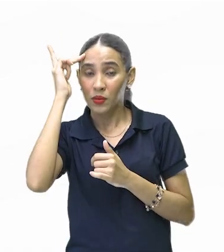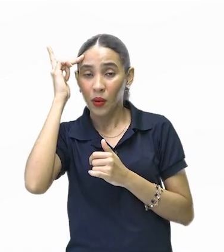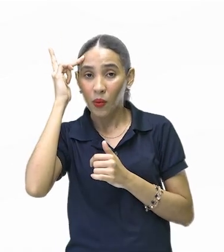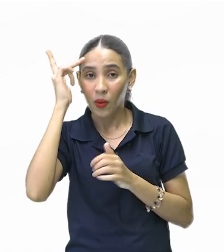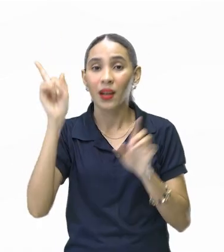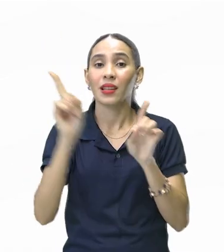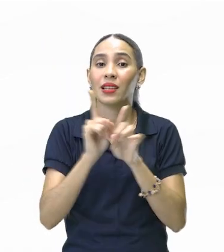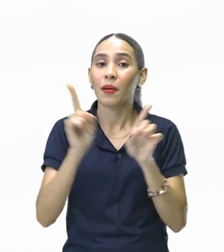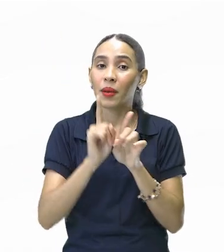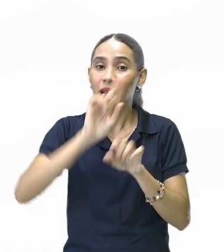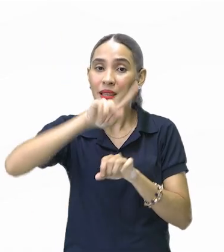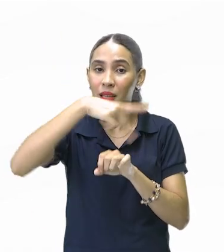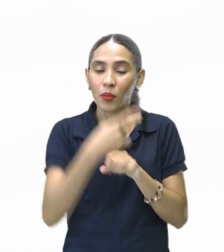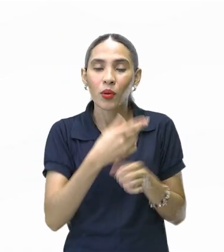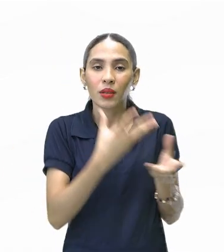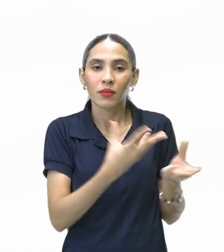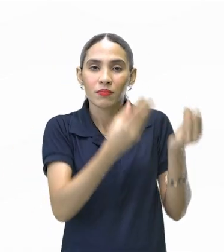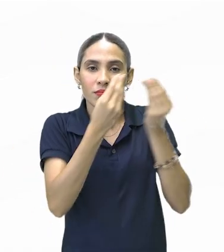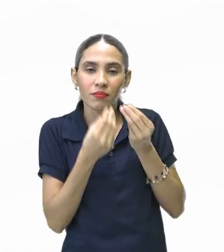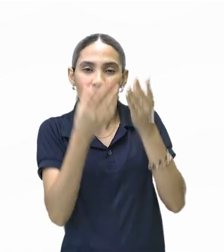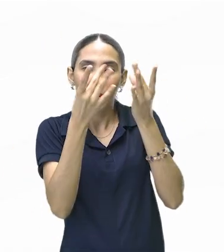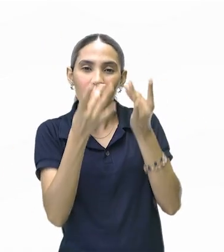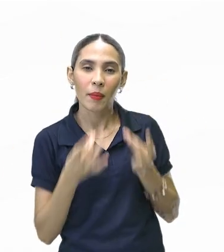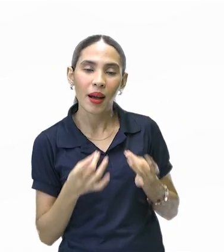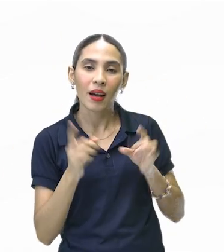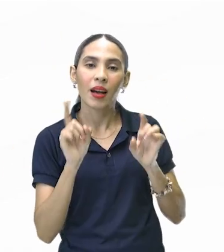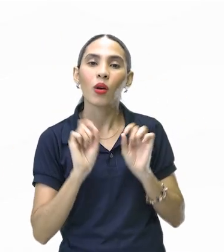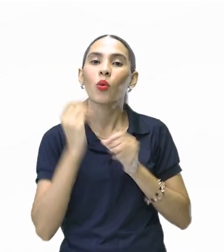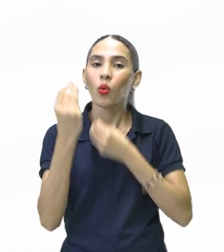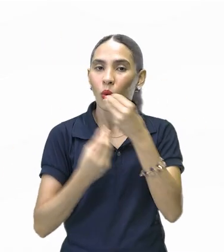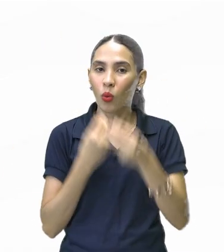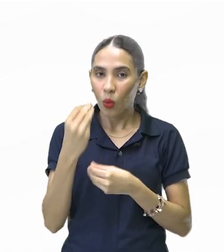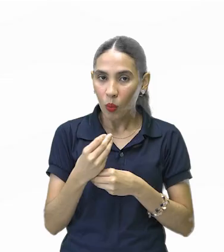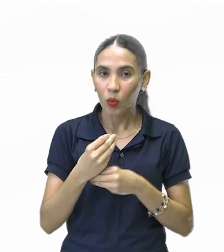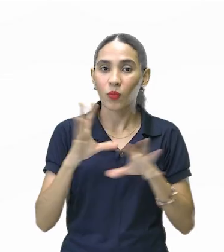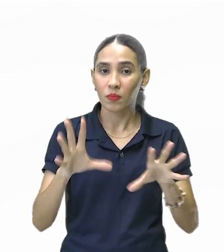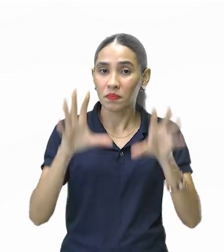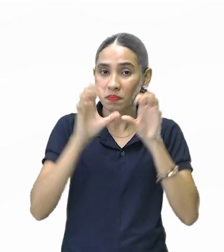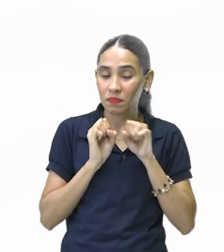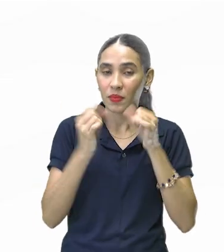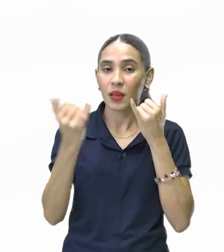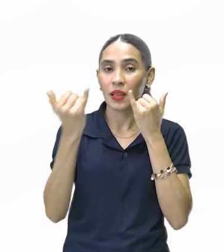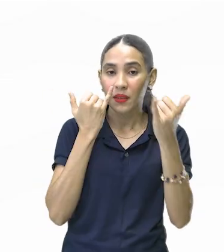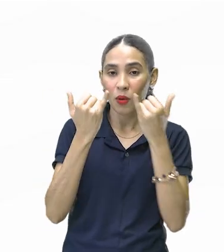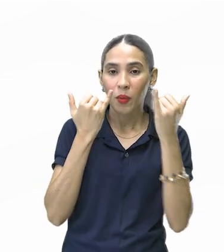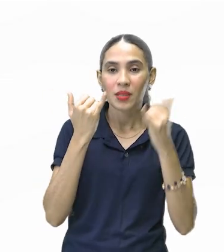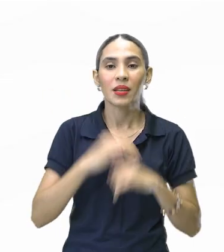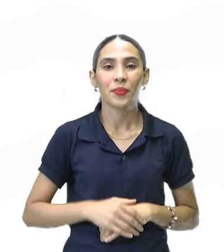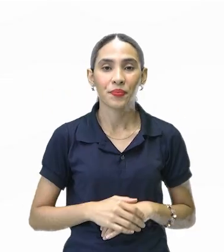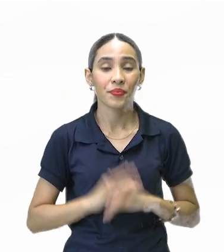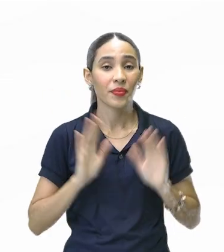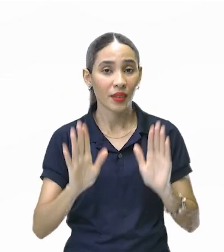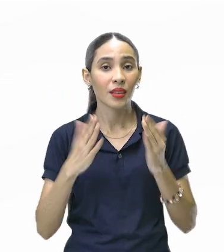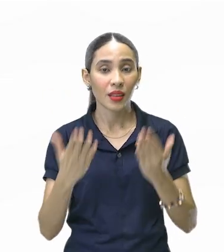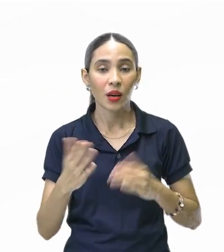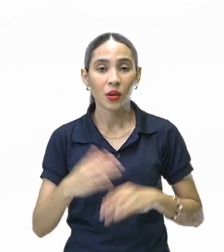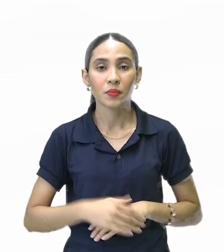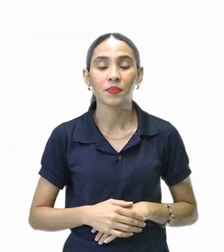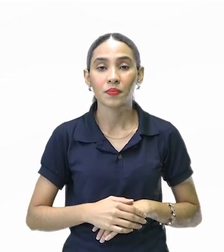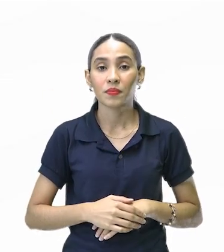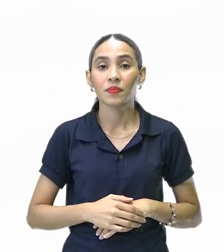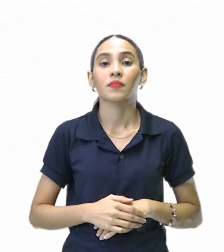a decodifica, agindo como um receptáculo de informações. Então, em